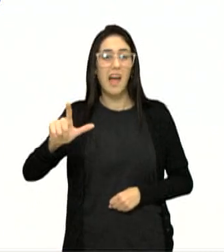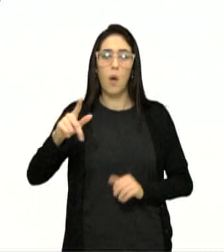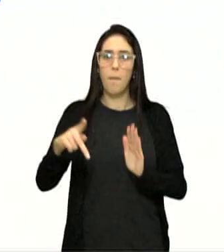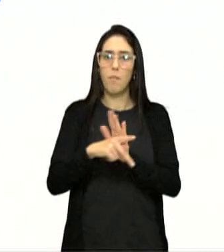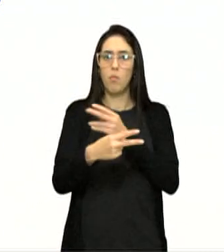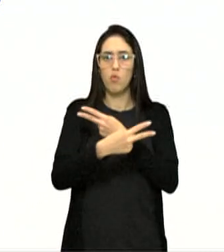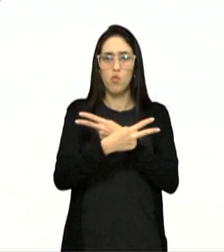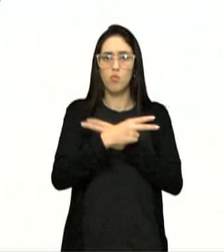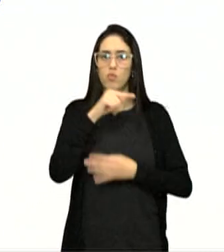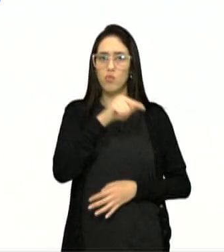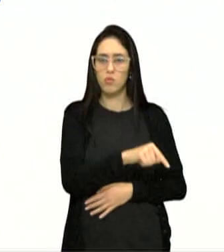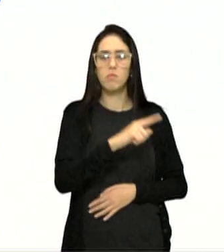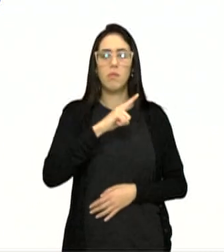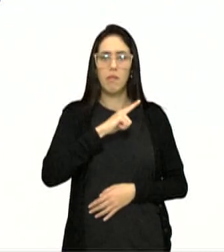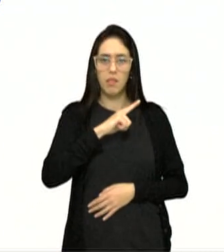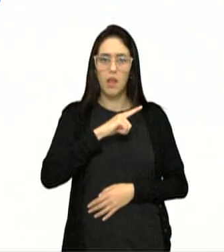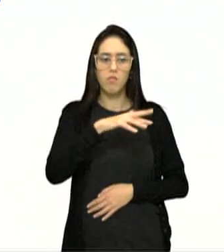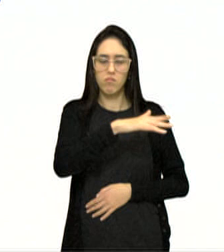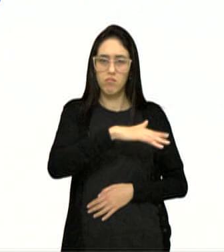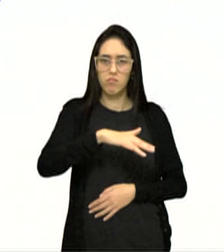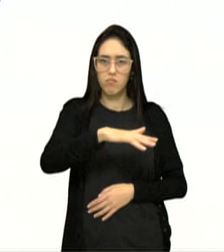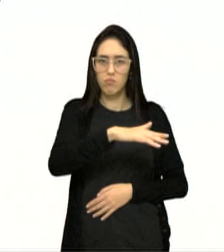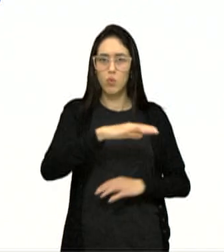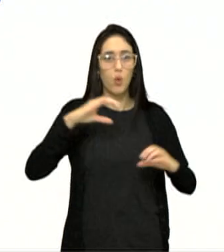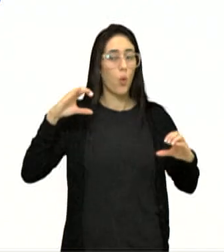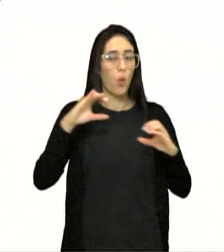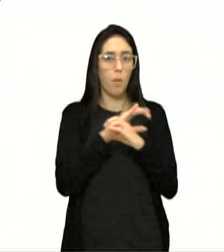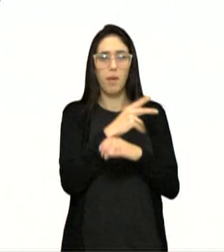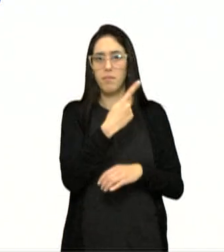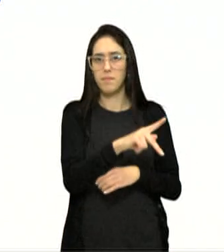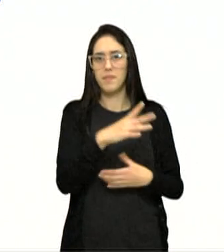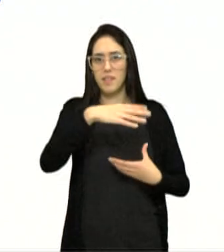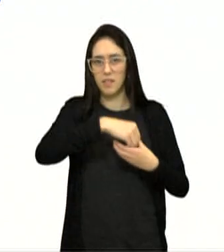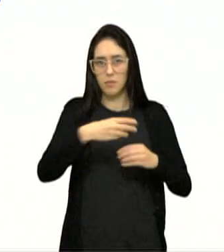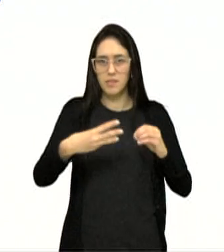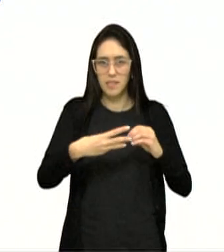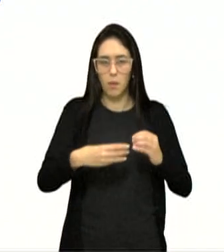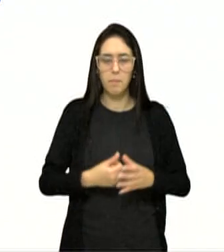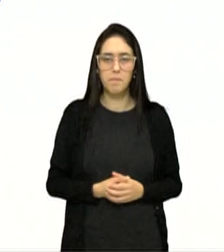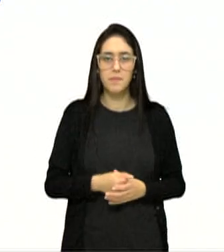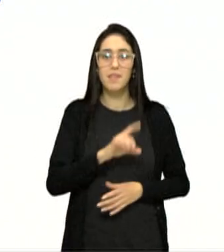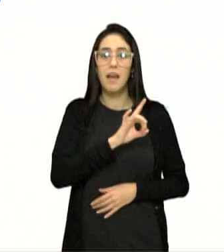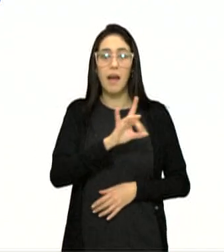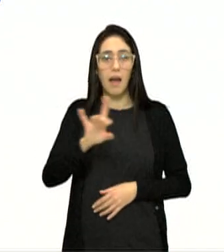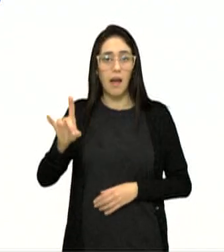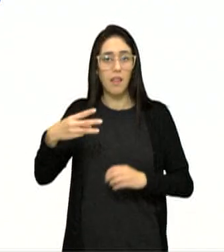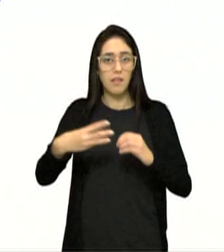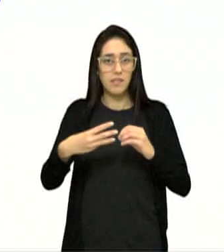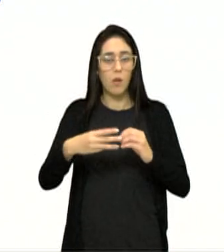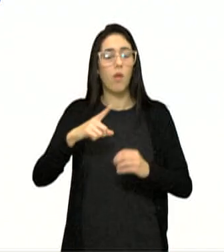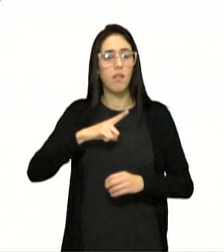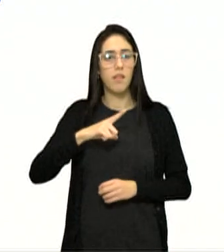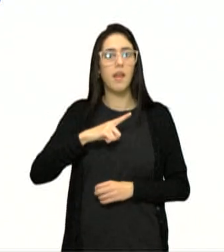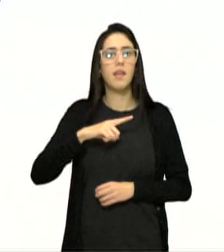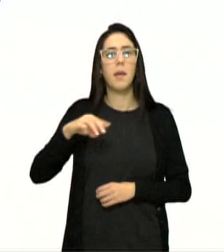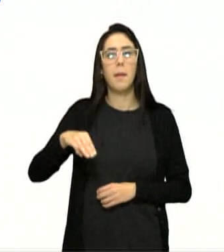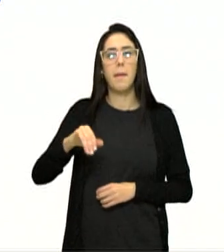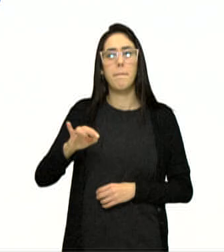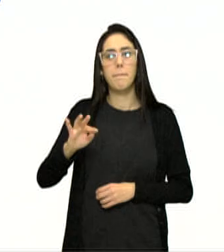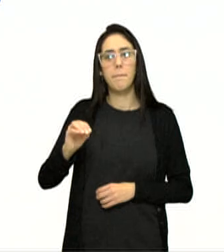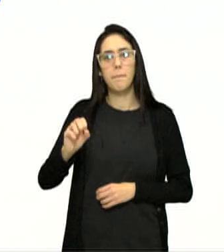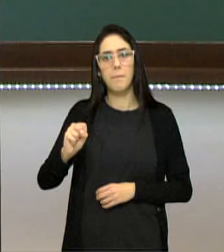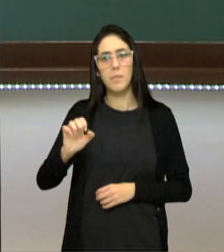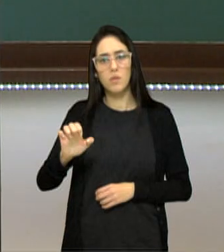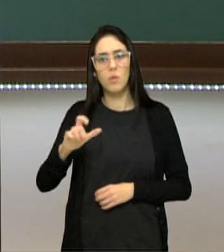compõem a célula, eles estão ali, totais ali dentro dessa célula. Cada uma célula, por mitose, produz 2